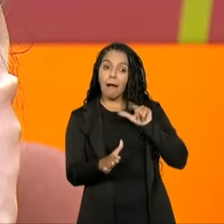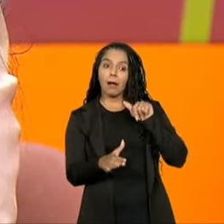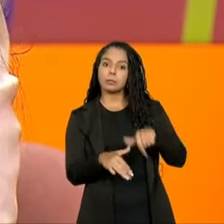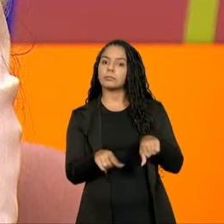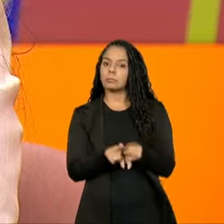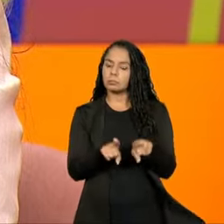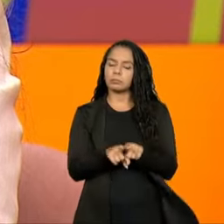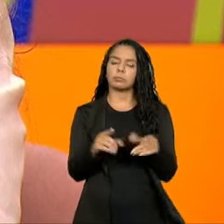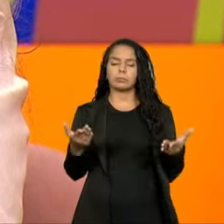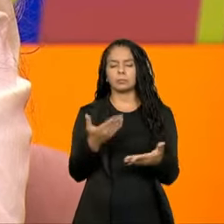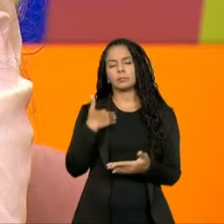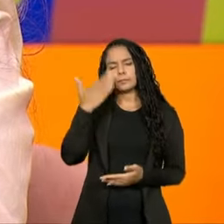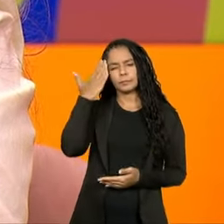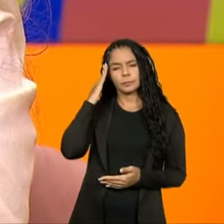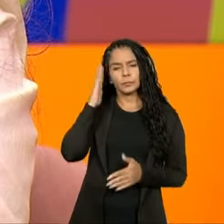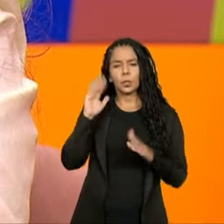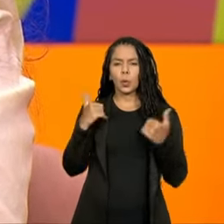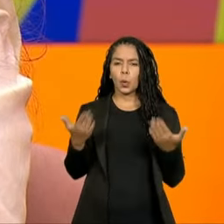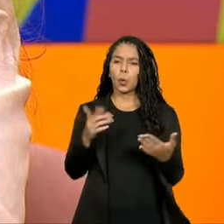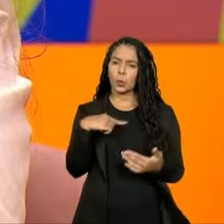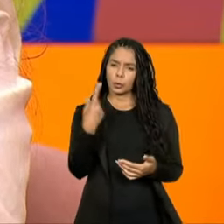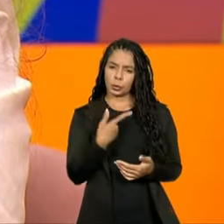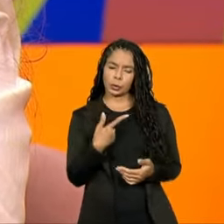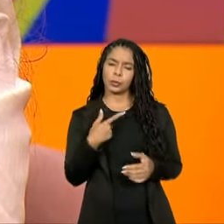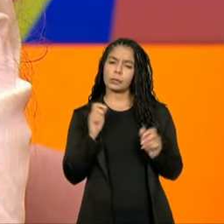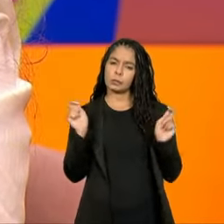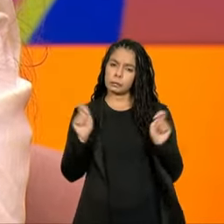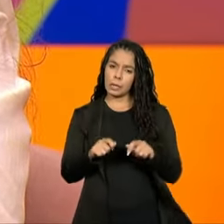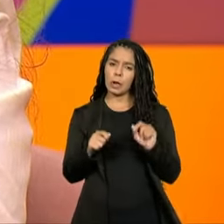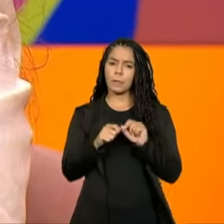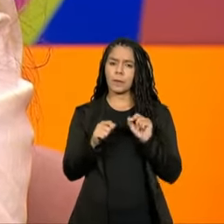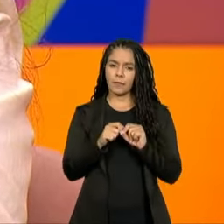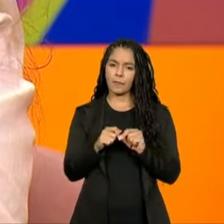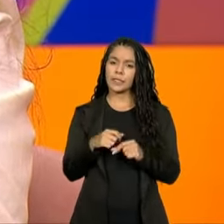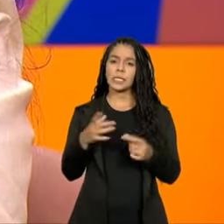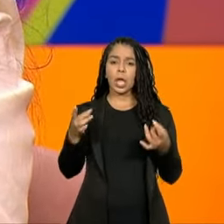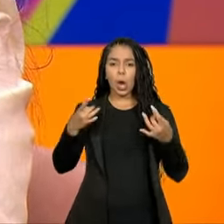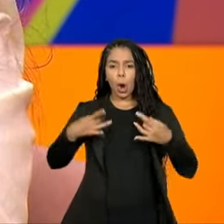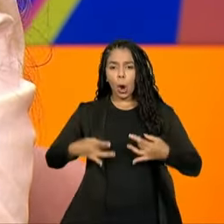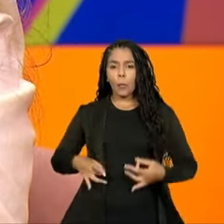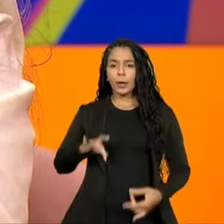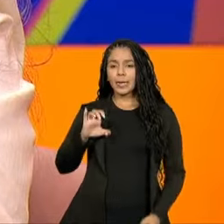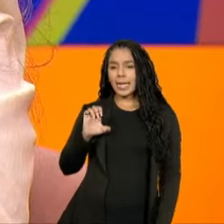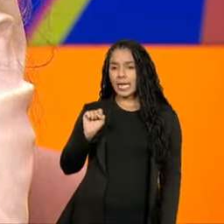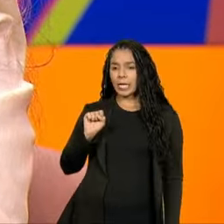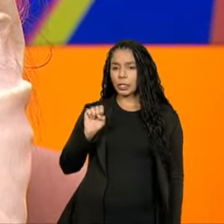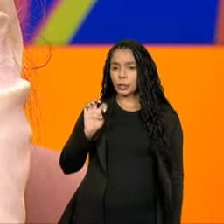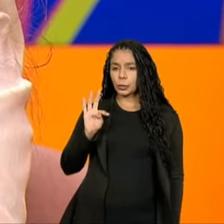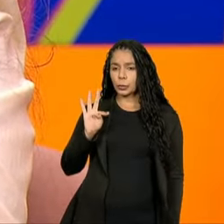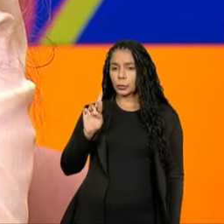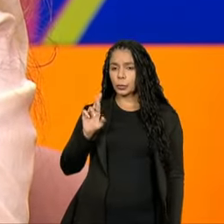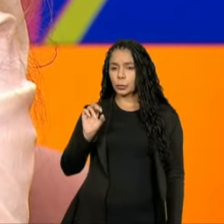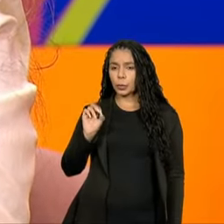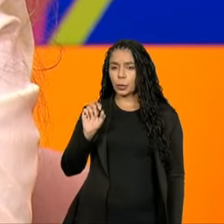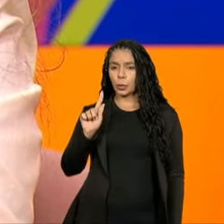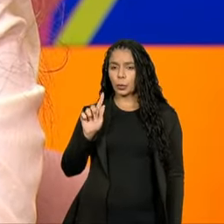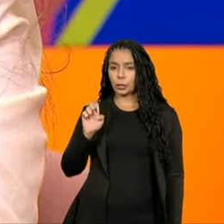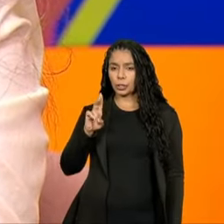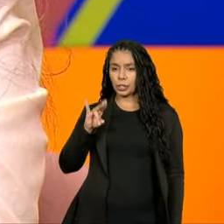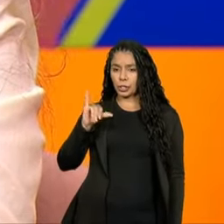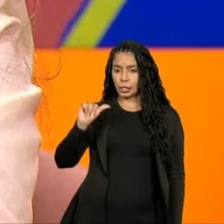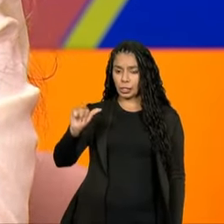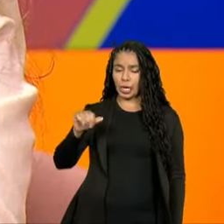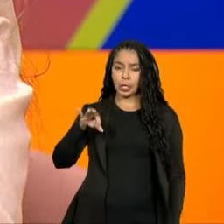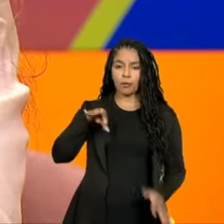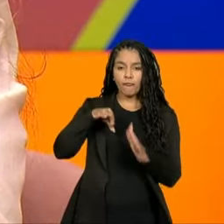gente entende que, por exemplo, quando a gente pode fazer o estrogênio, na verdade, é importante que a gente lembre que o estrogênio vaginal,